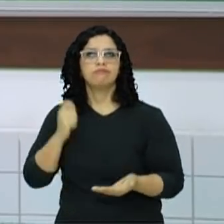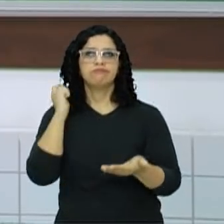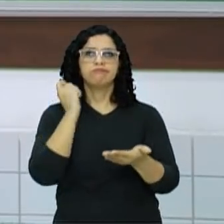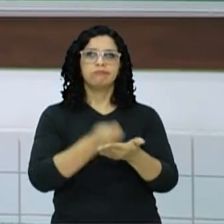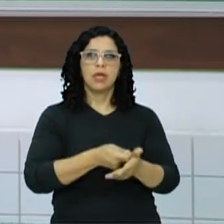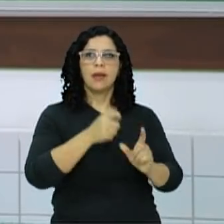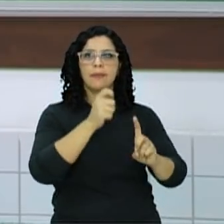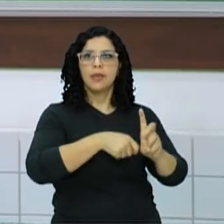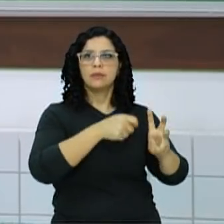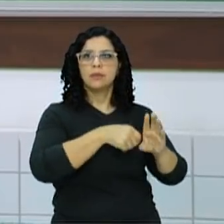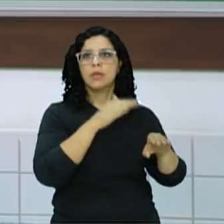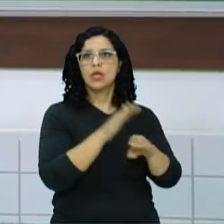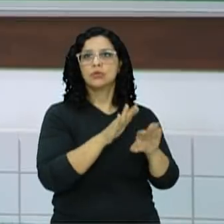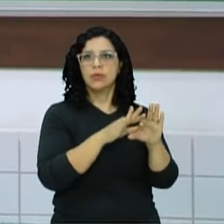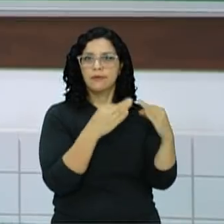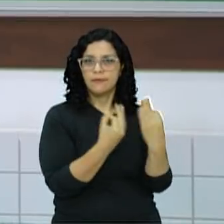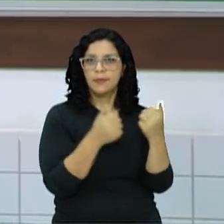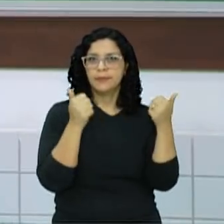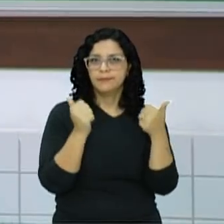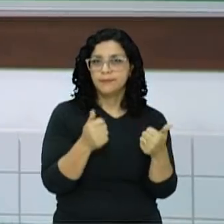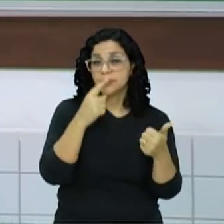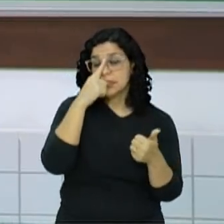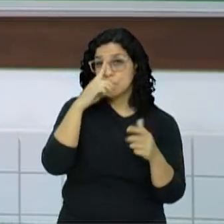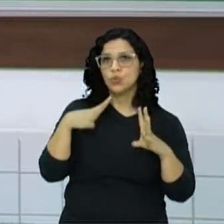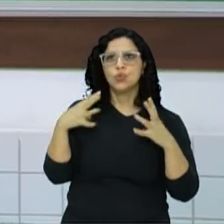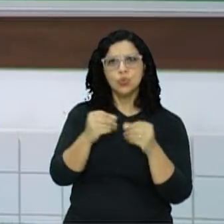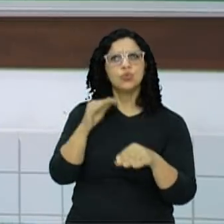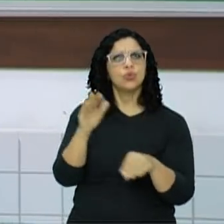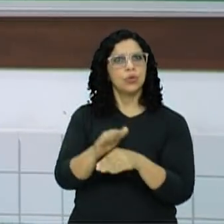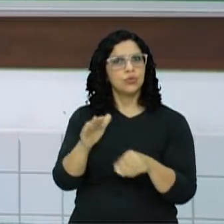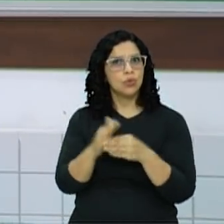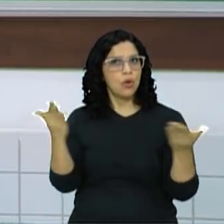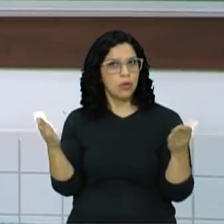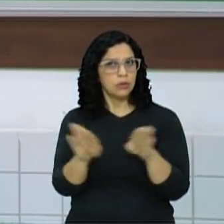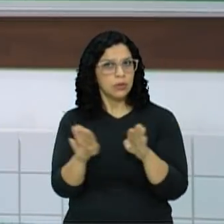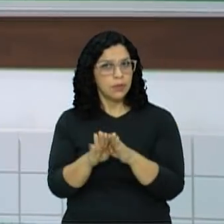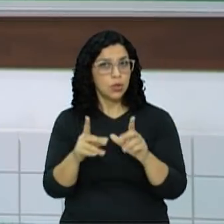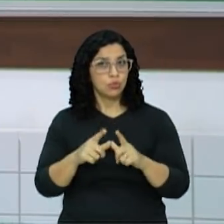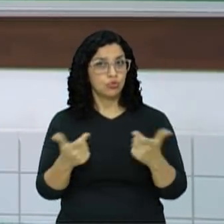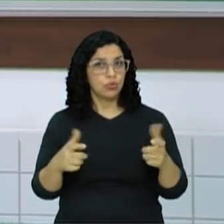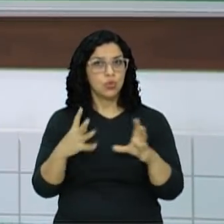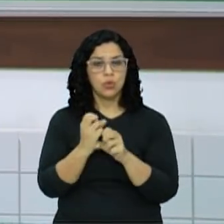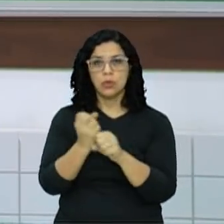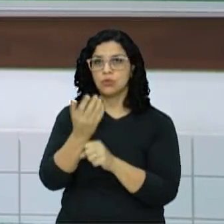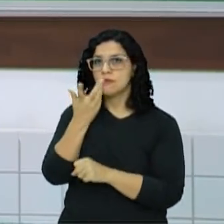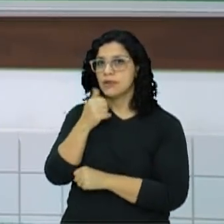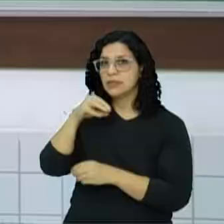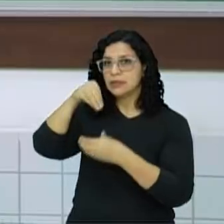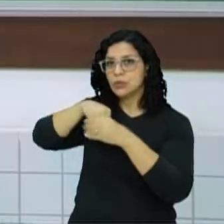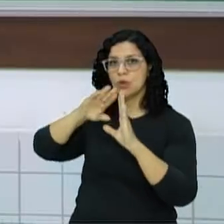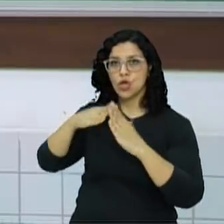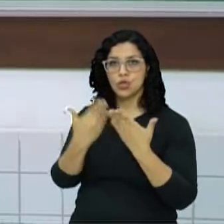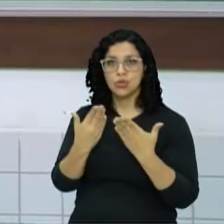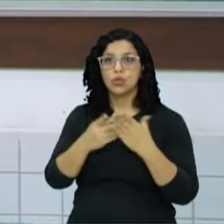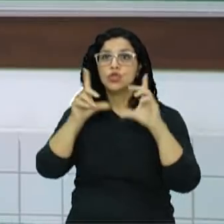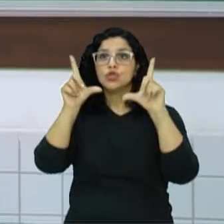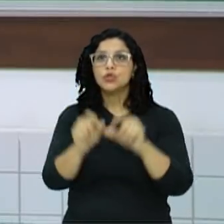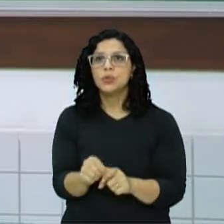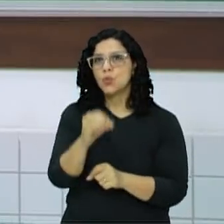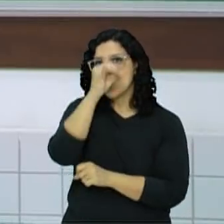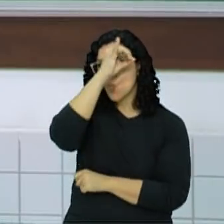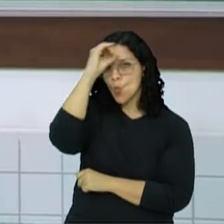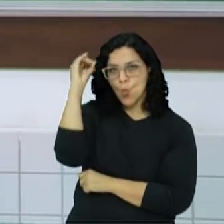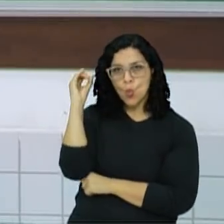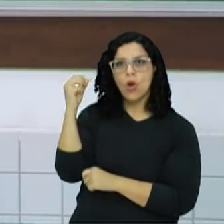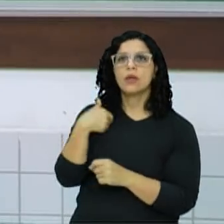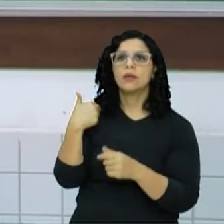na renda familiar. Legal? Tudo isso ajudou, então, a aumentar o número de crianças na escola e diminuir o